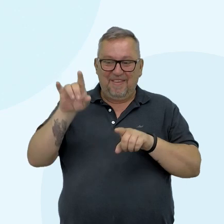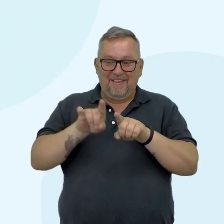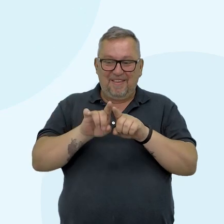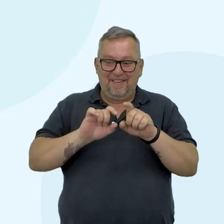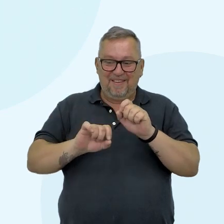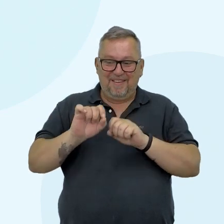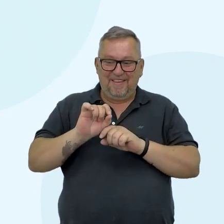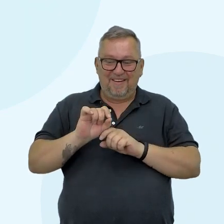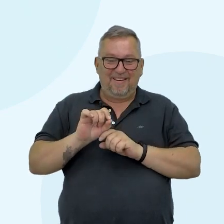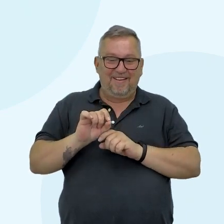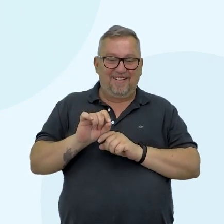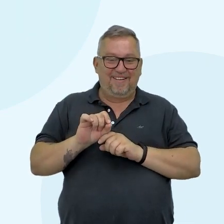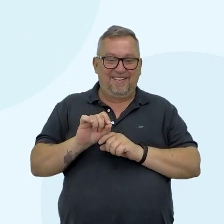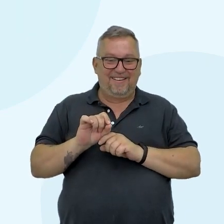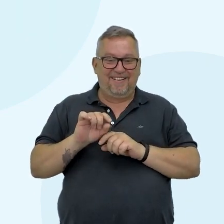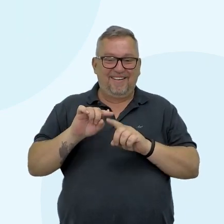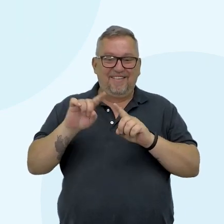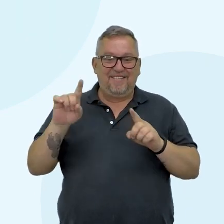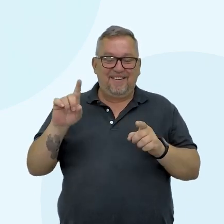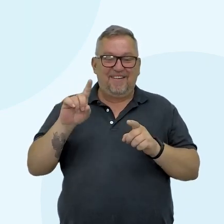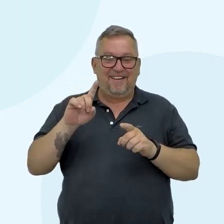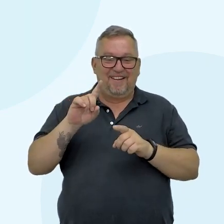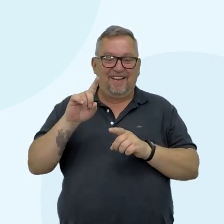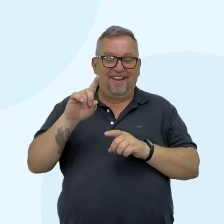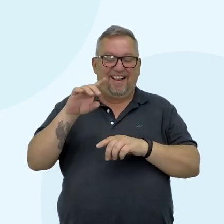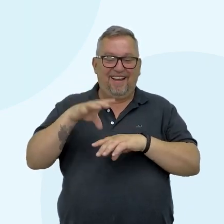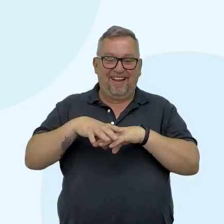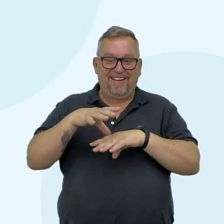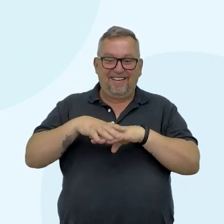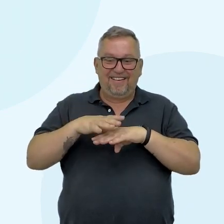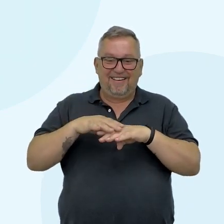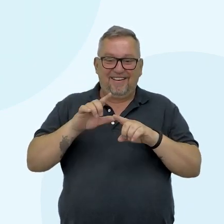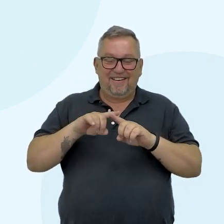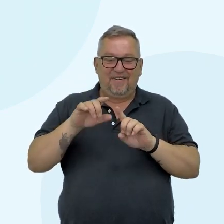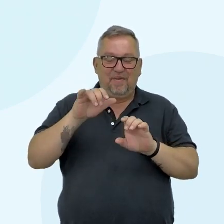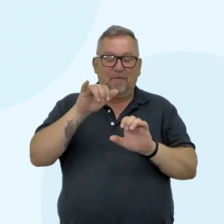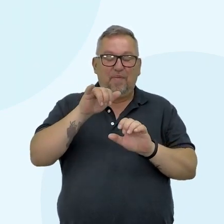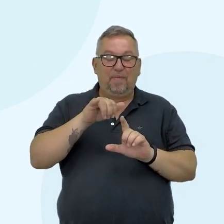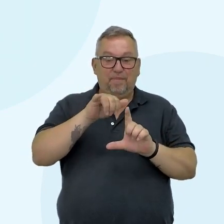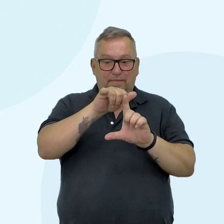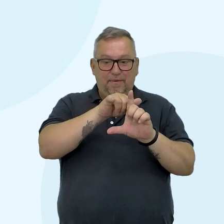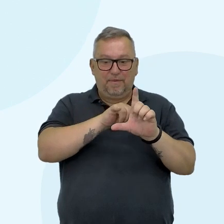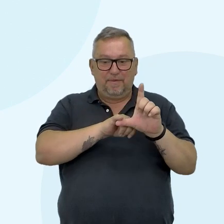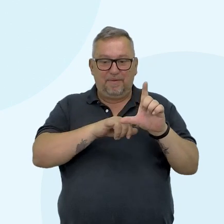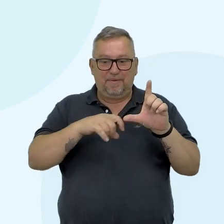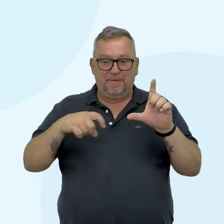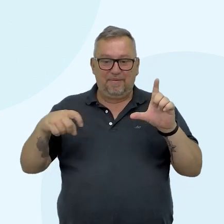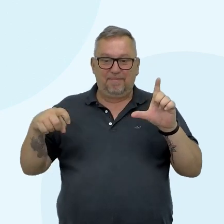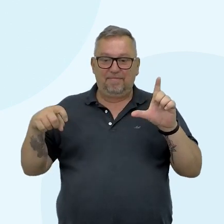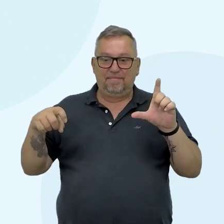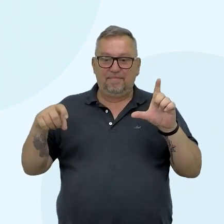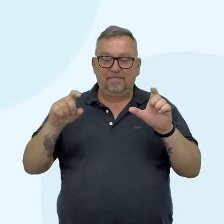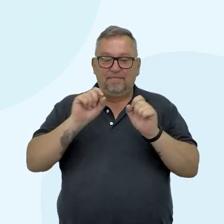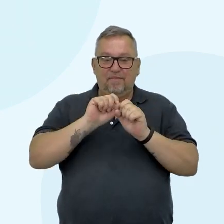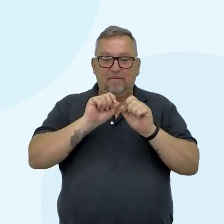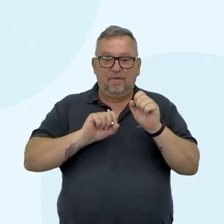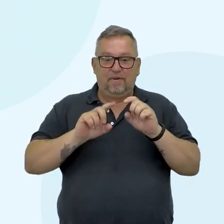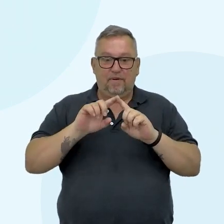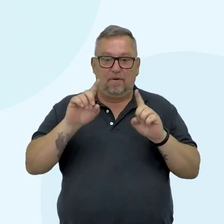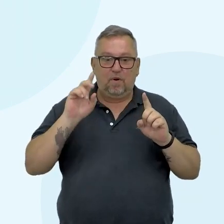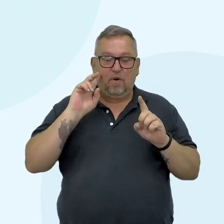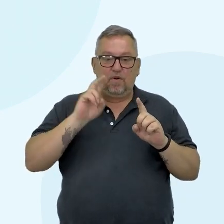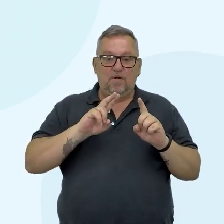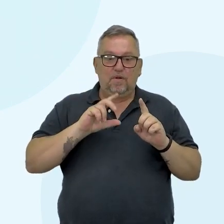se dá na matemática, né? Então esse plano cartesiano ele é totalmente coerente com a sua ideia